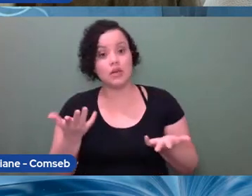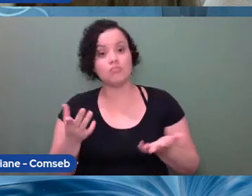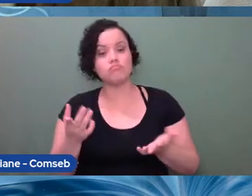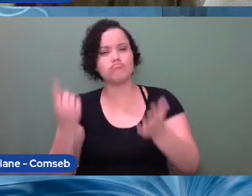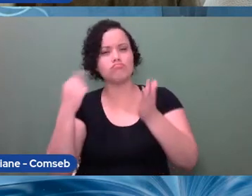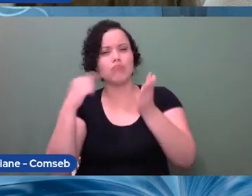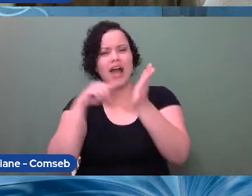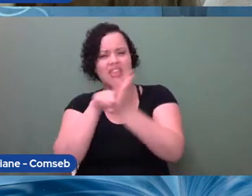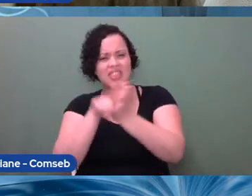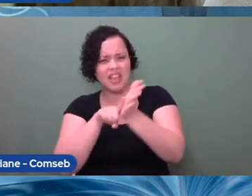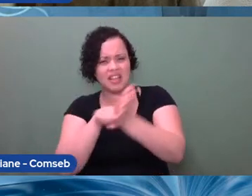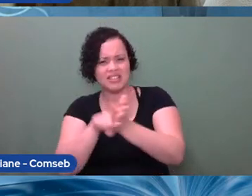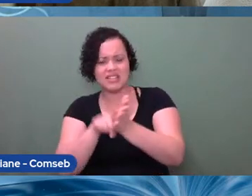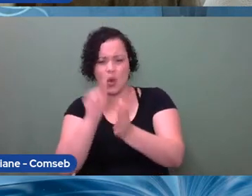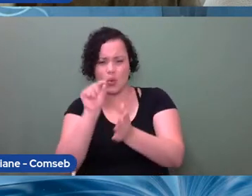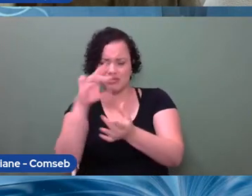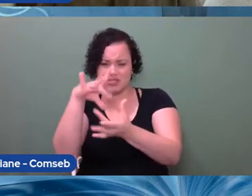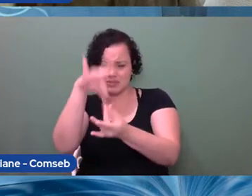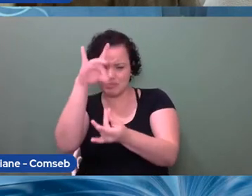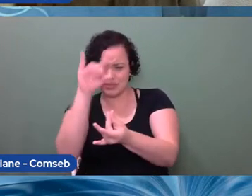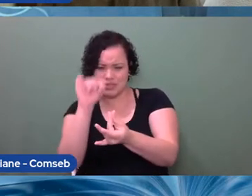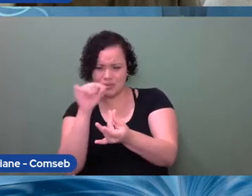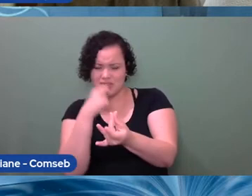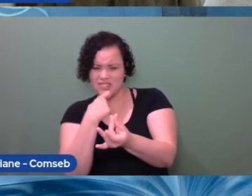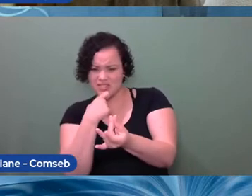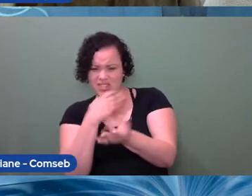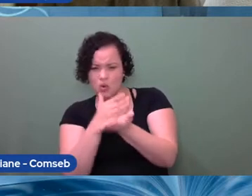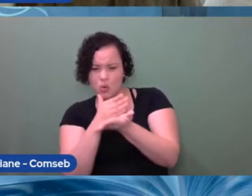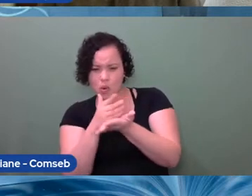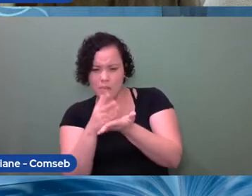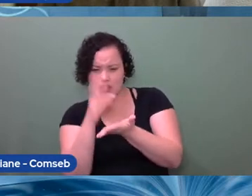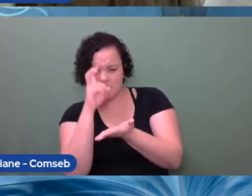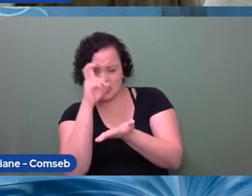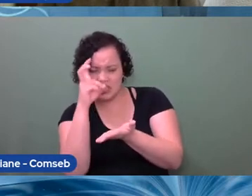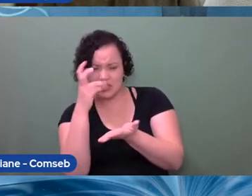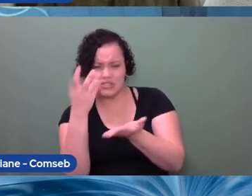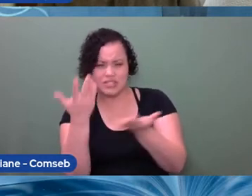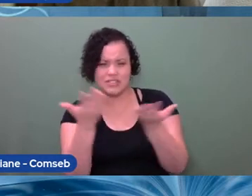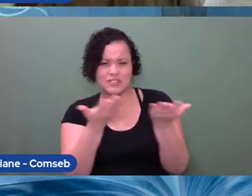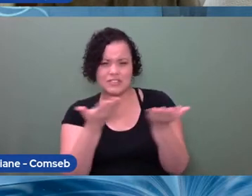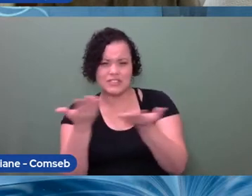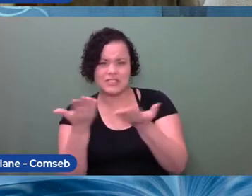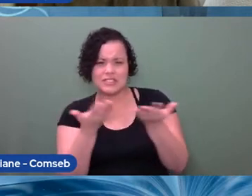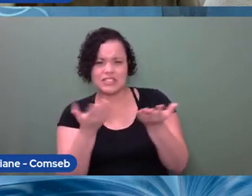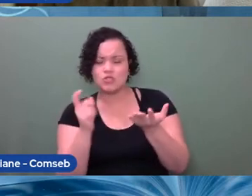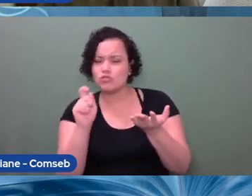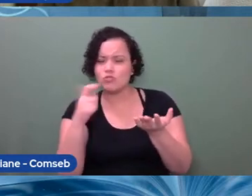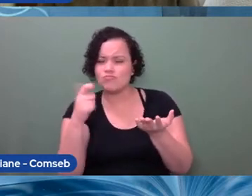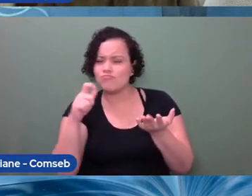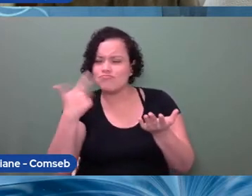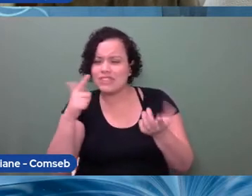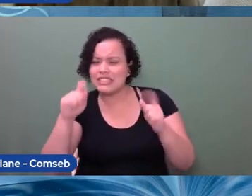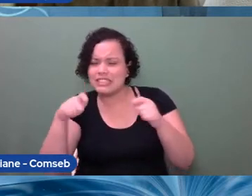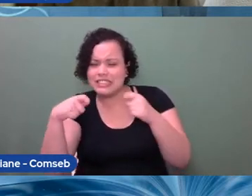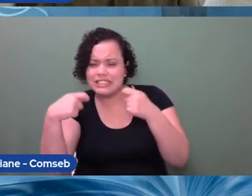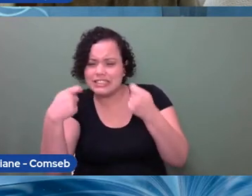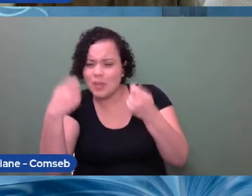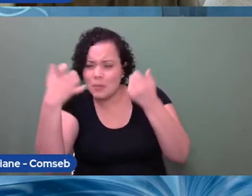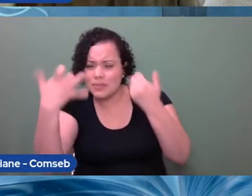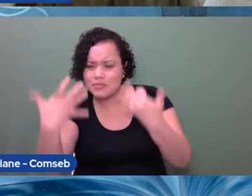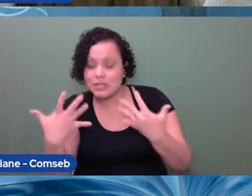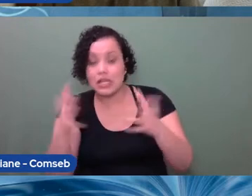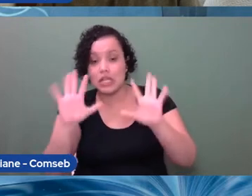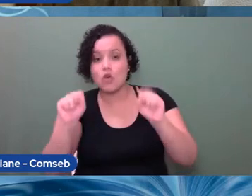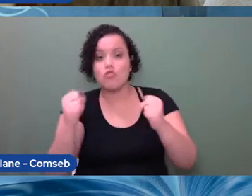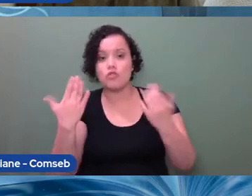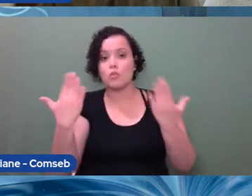analisar esse espírito, que é o princípio inteligente, o aspecto simplesmente do nosso entendimento, das nossas palavras. Vou fazer uma analogia aqui,